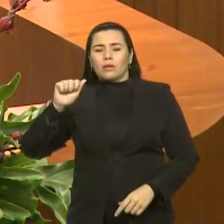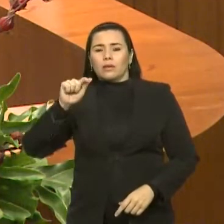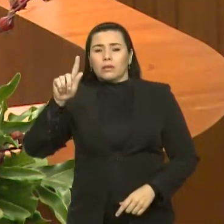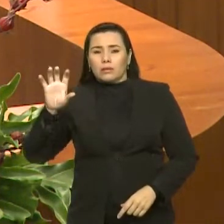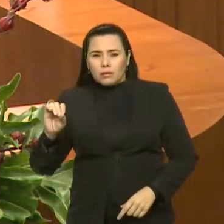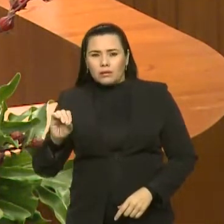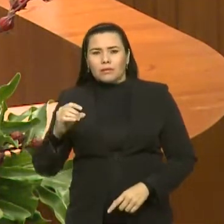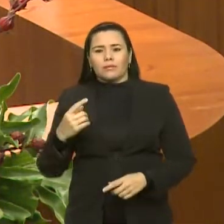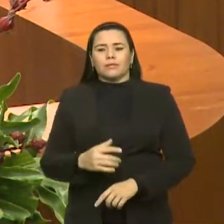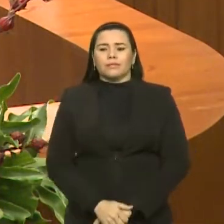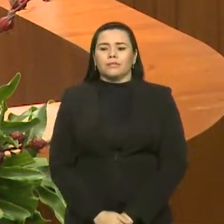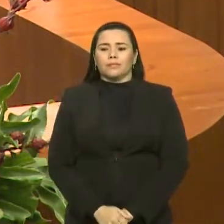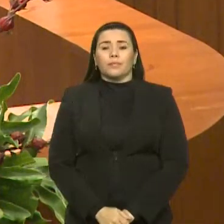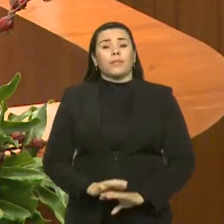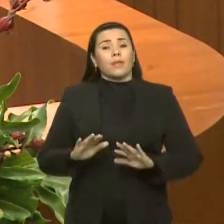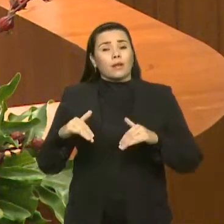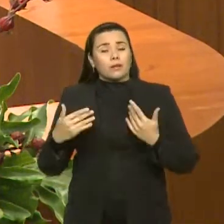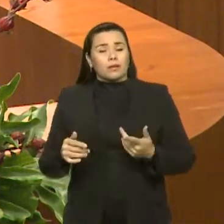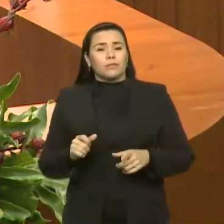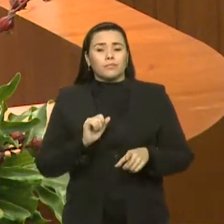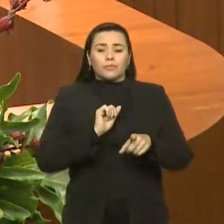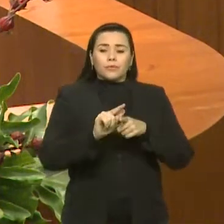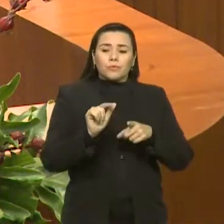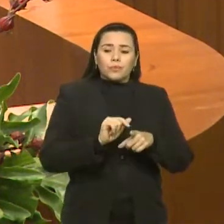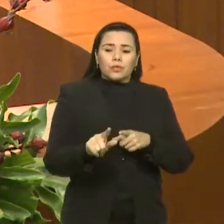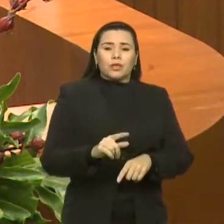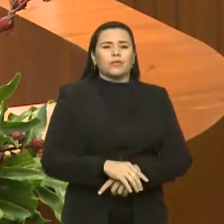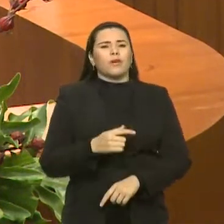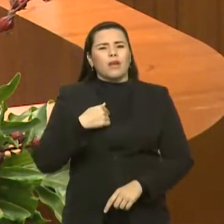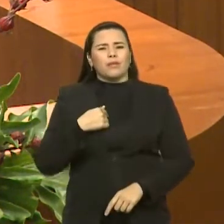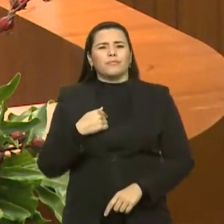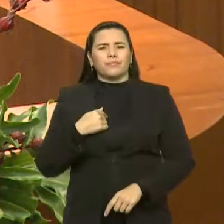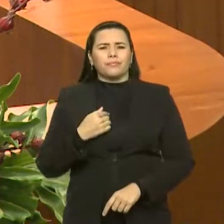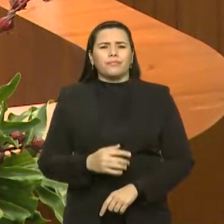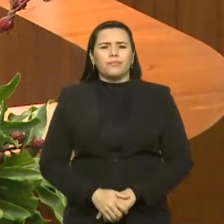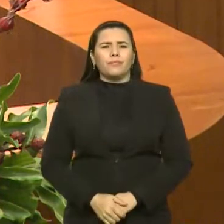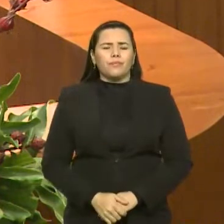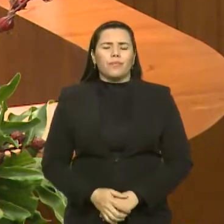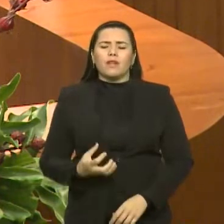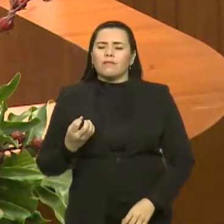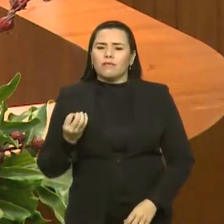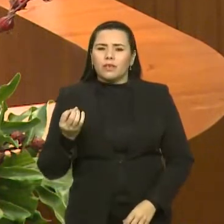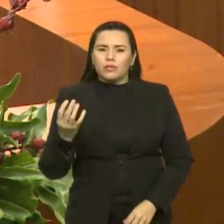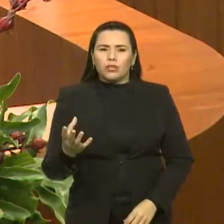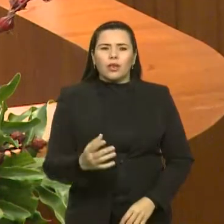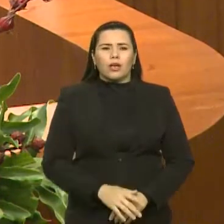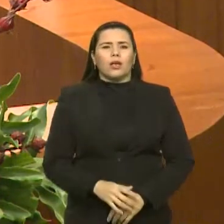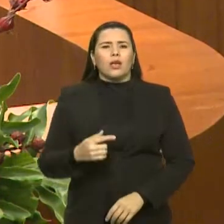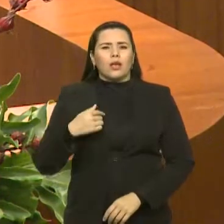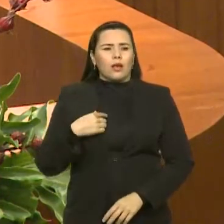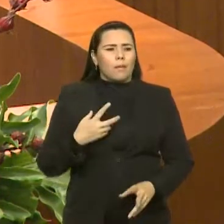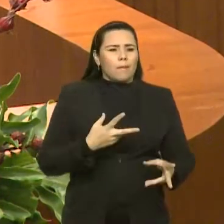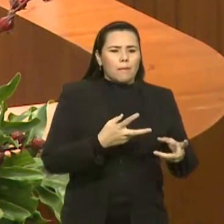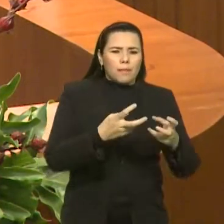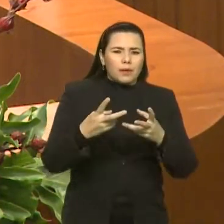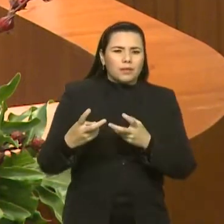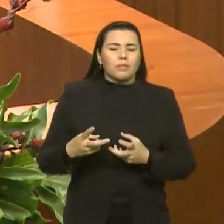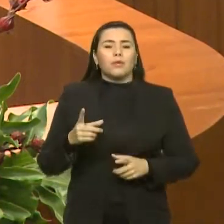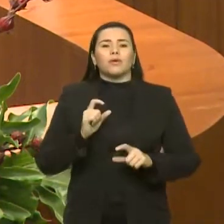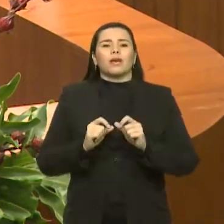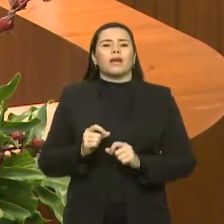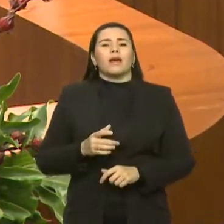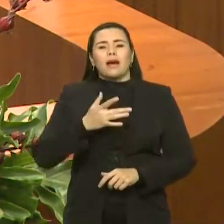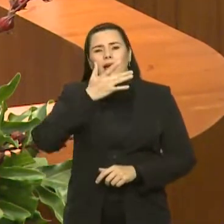de Pinheiro semana passada, rodei dos municípios da Baixada e vi a tristeza, o desespero, a angústia das